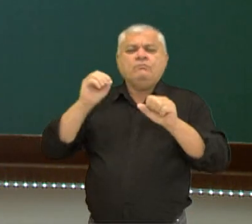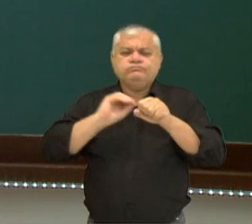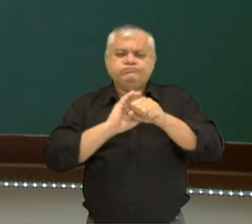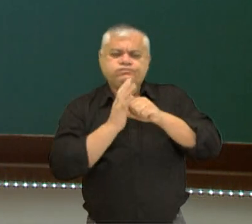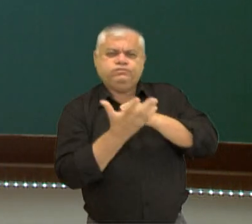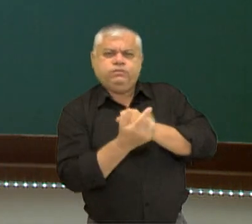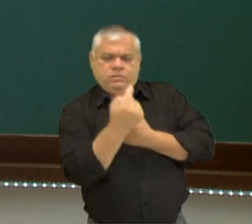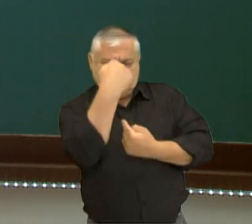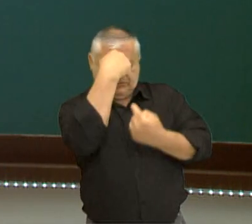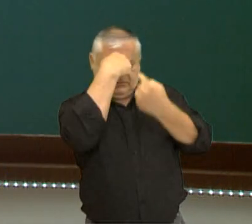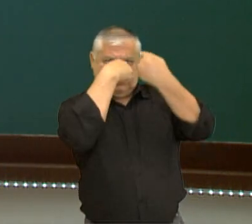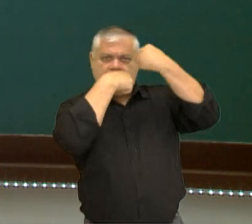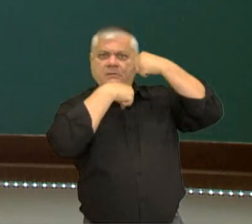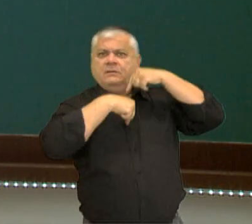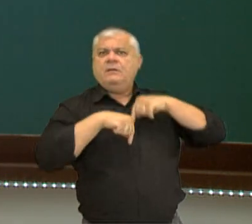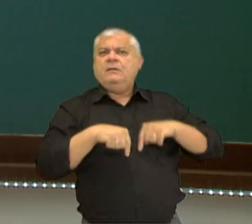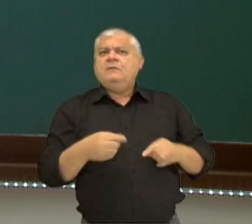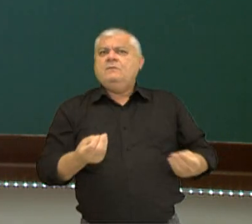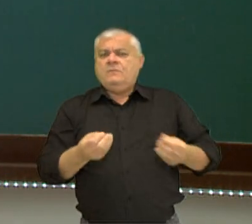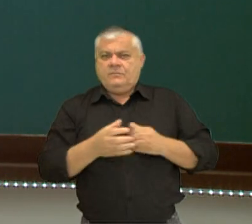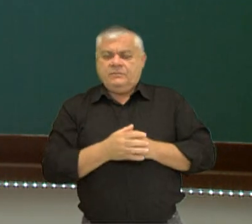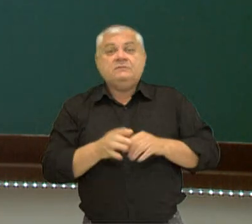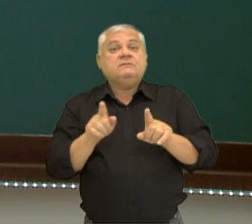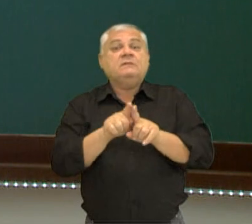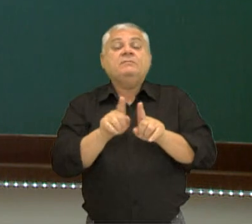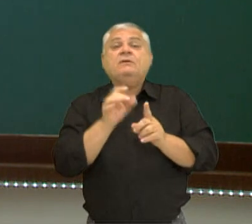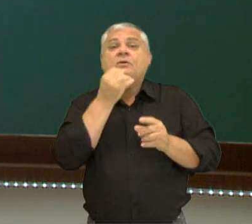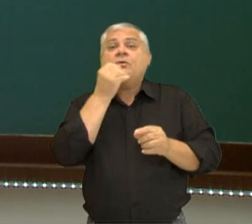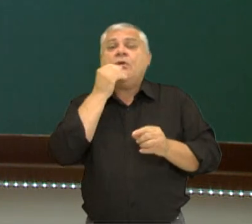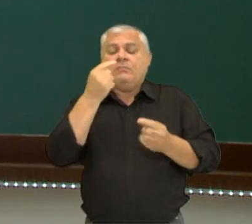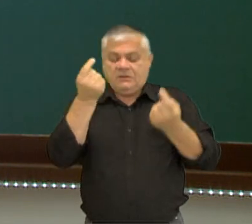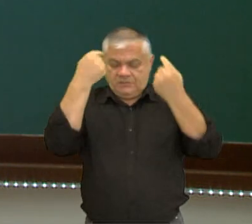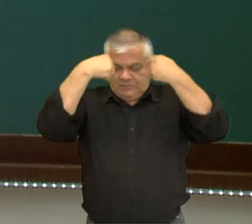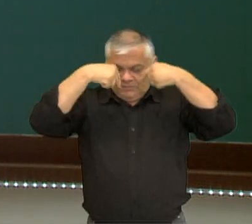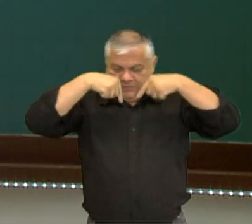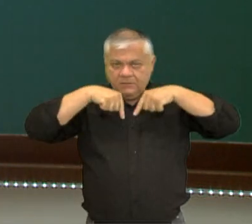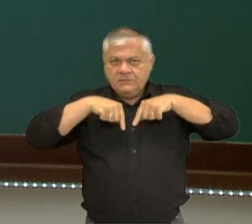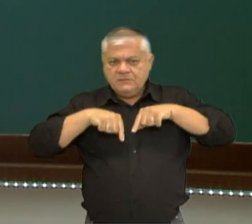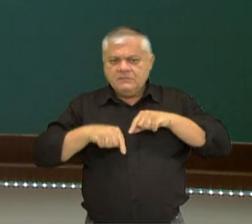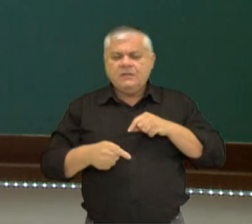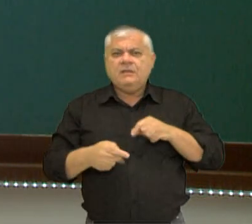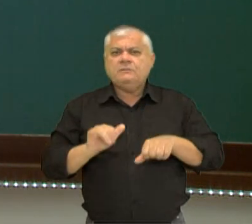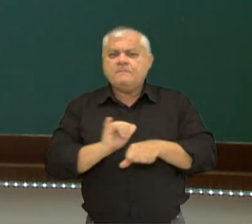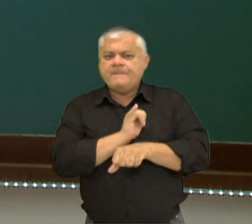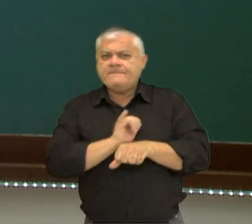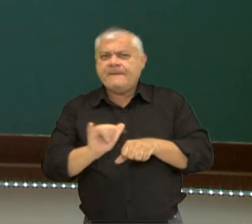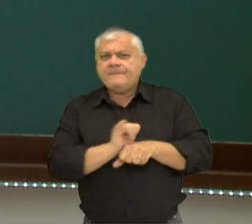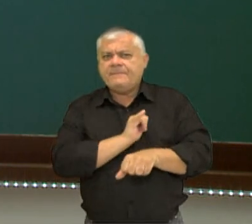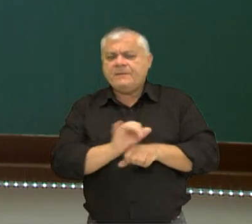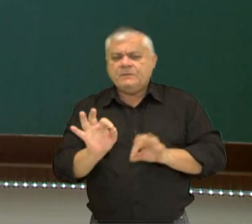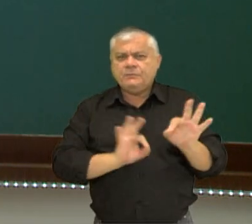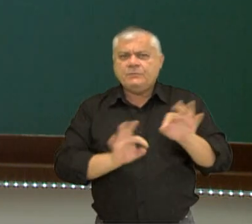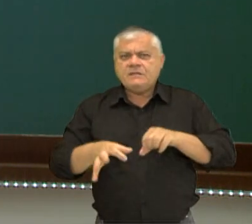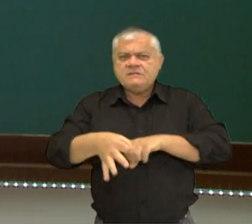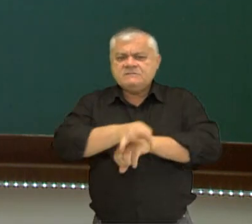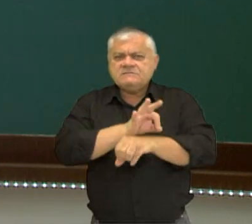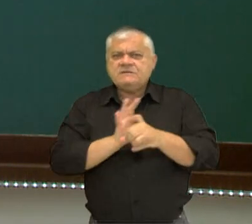entra no organismo humano e como ele se comporta dentro do nosso corpo, dentro das nossas